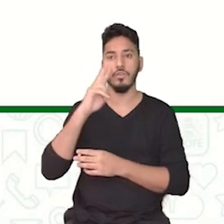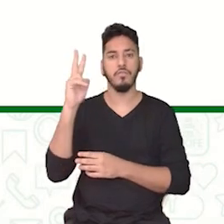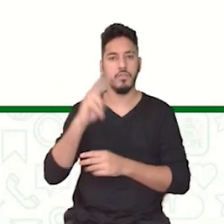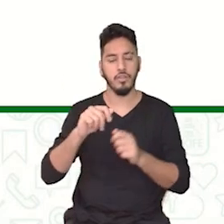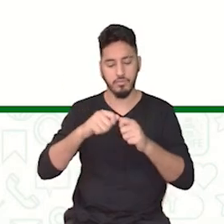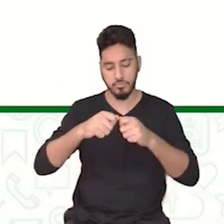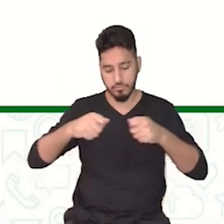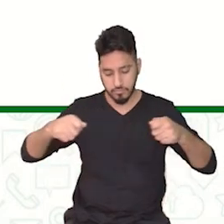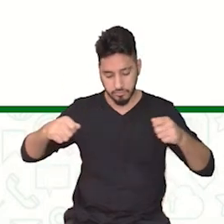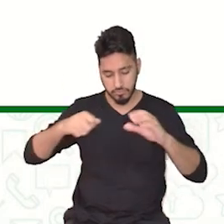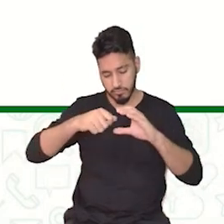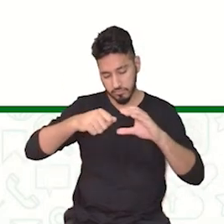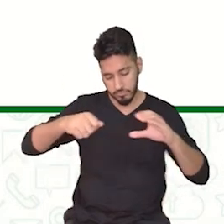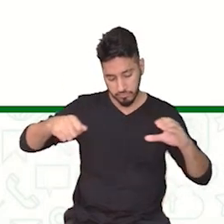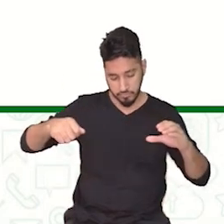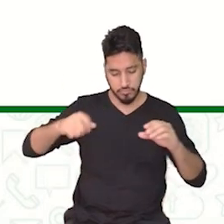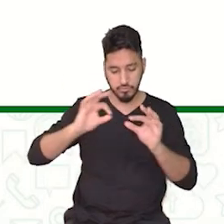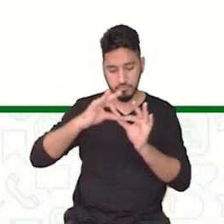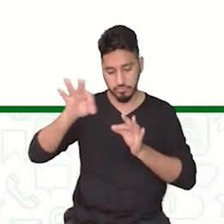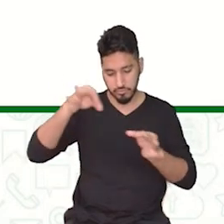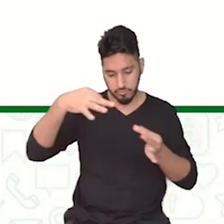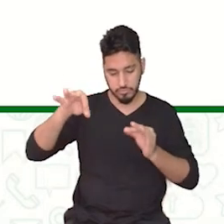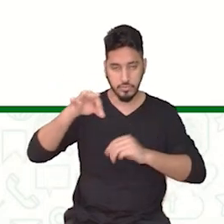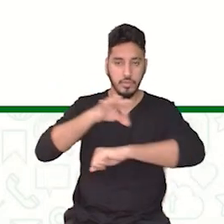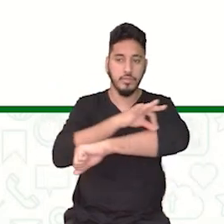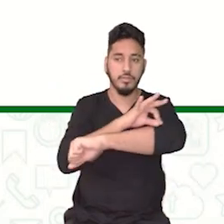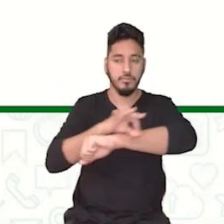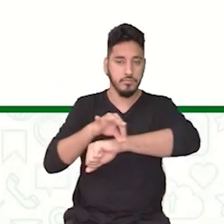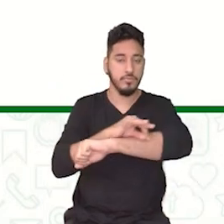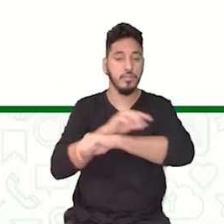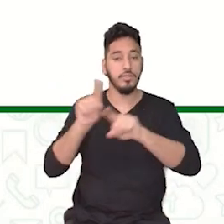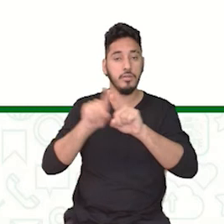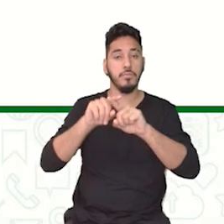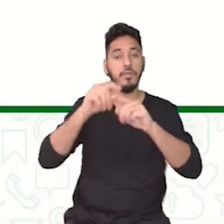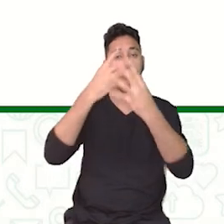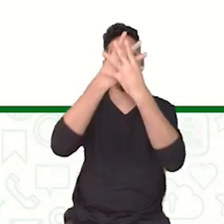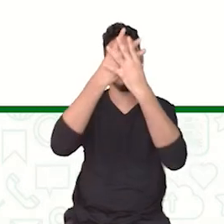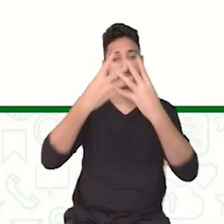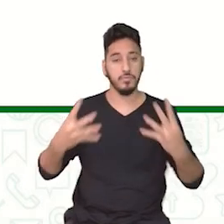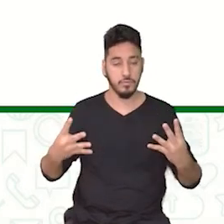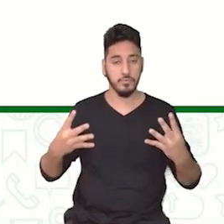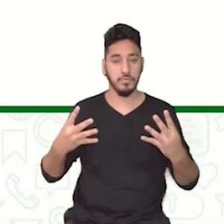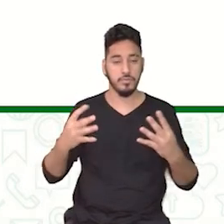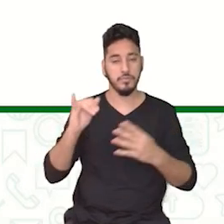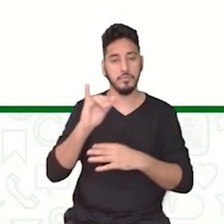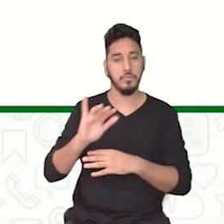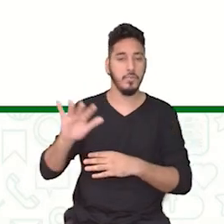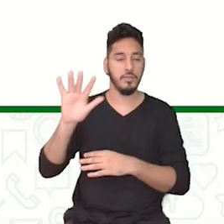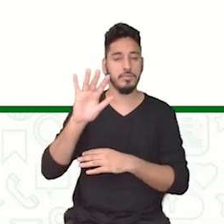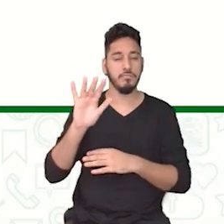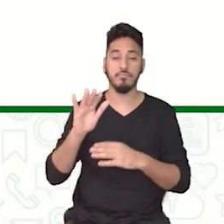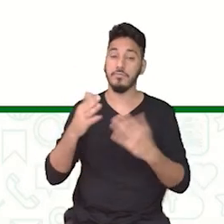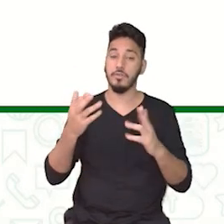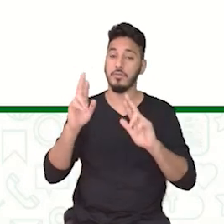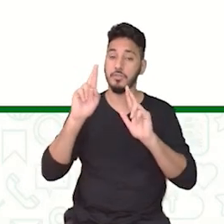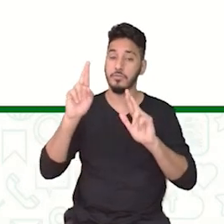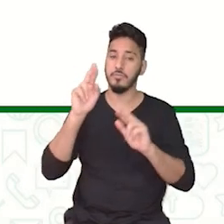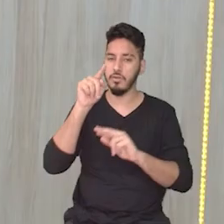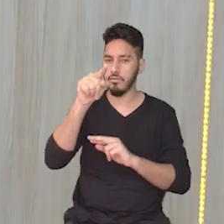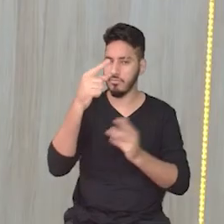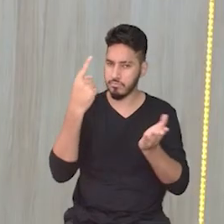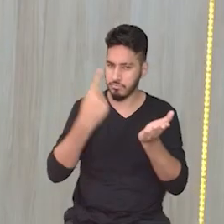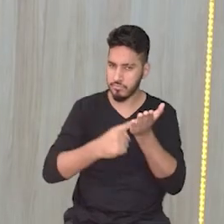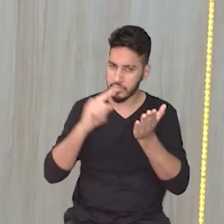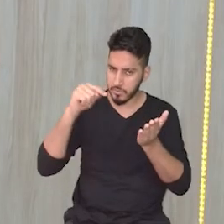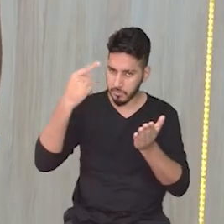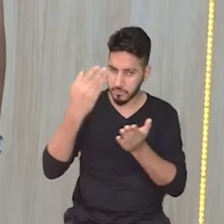né? E as figuras que vimos na malha quadriculada, tá certo? Então, espero contar com vocês